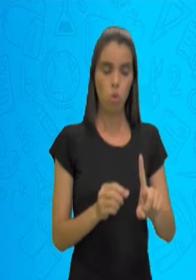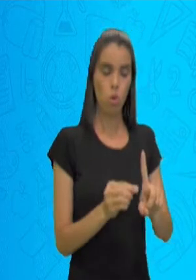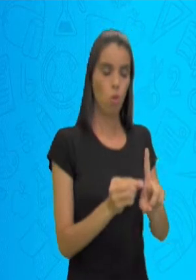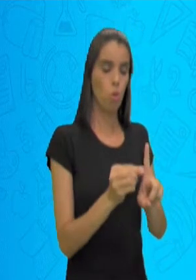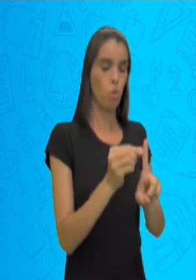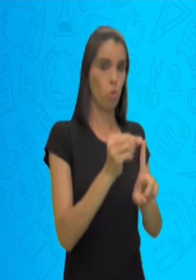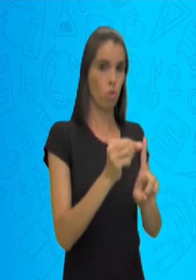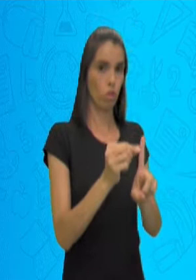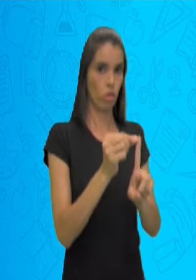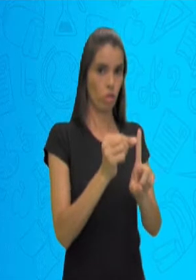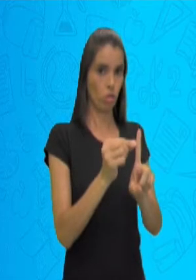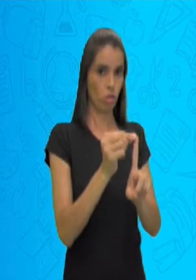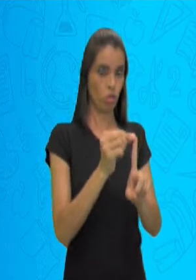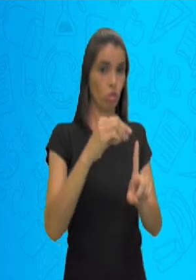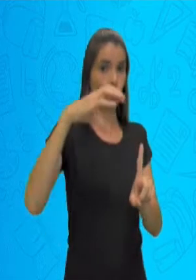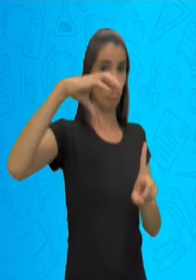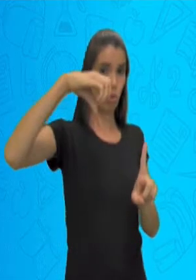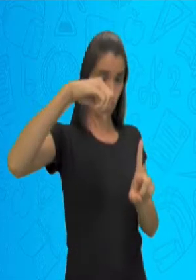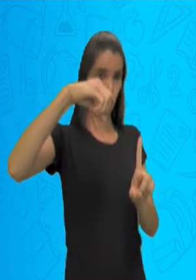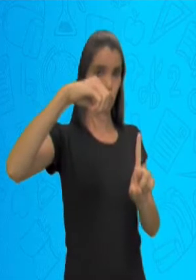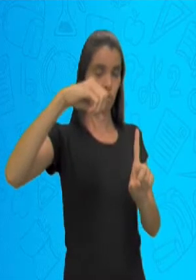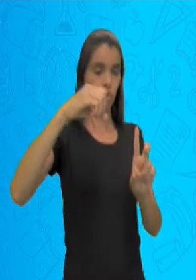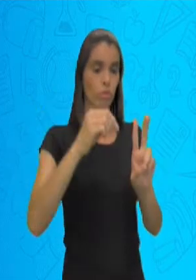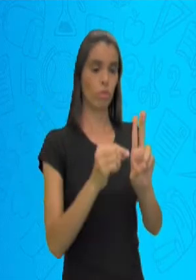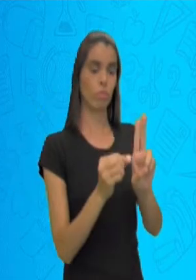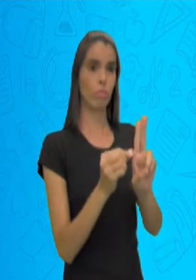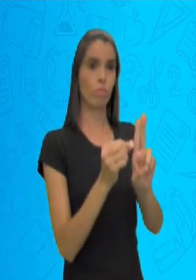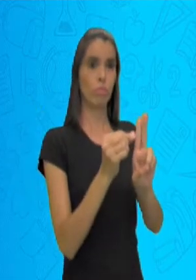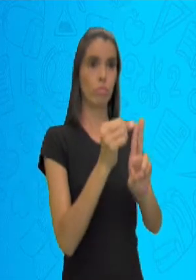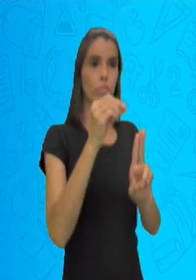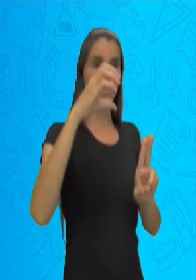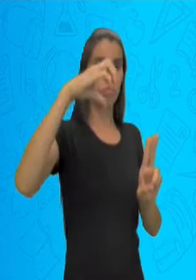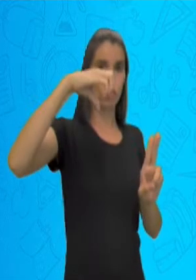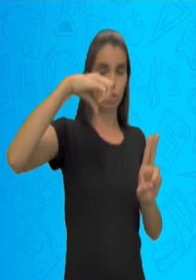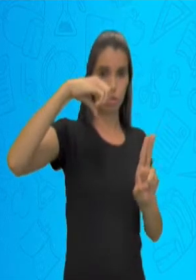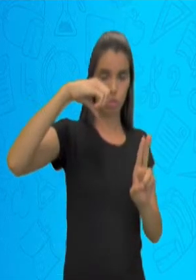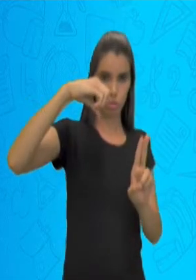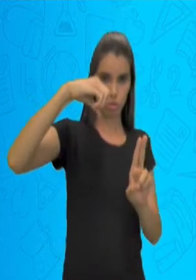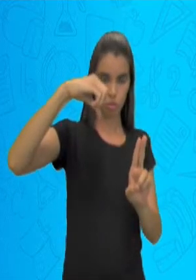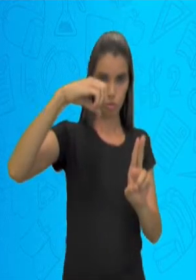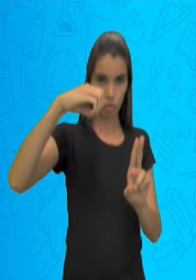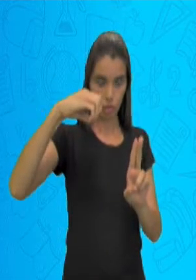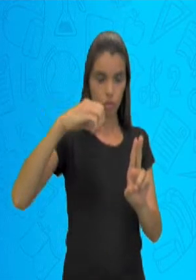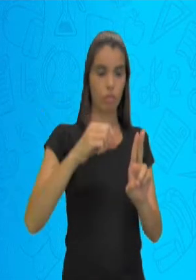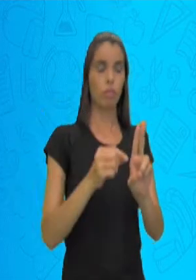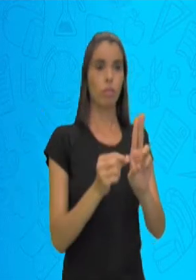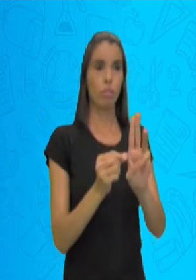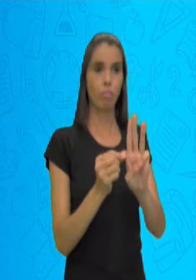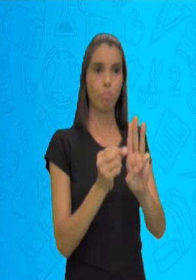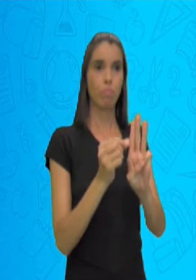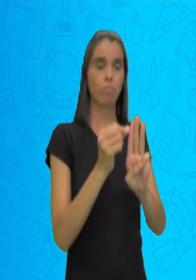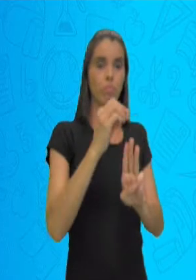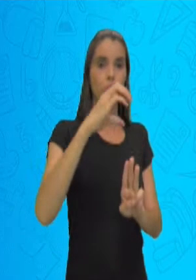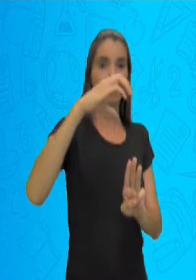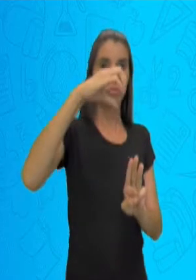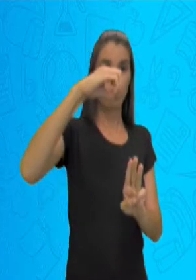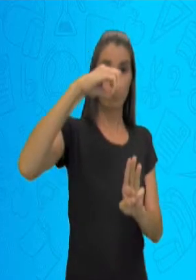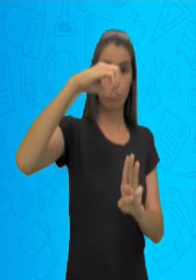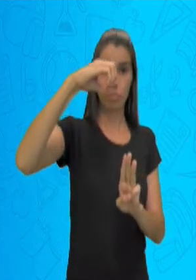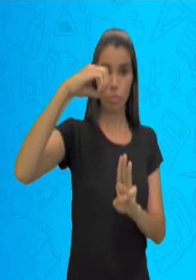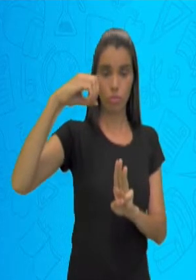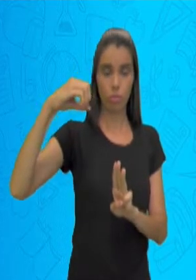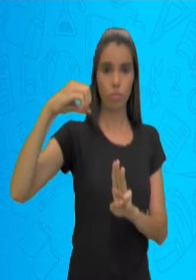90, e 9 centenas, que equivale a 900. Tá, professora?